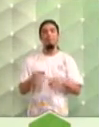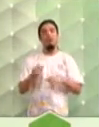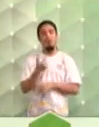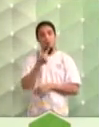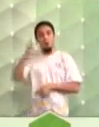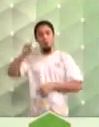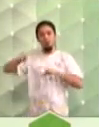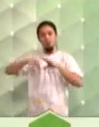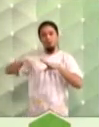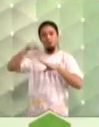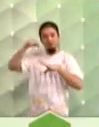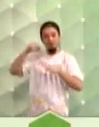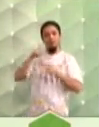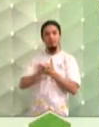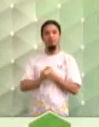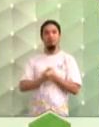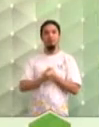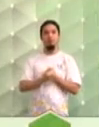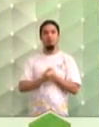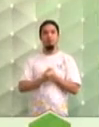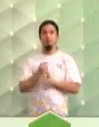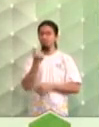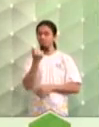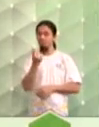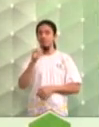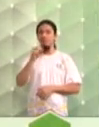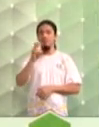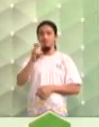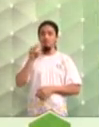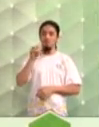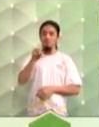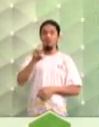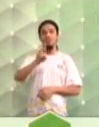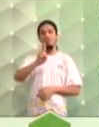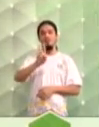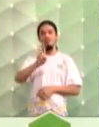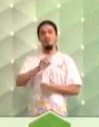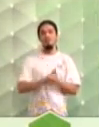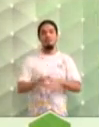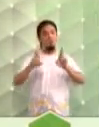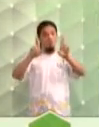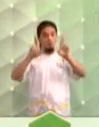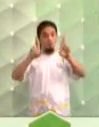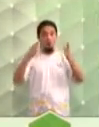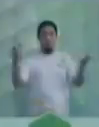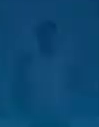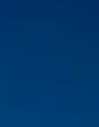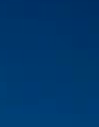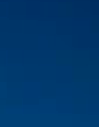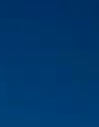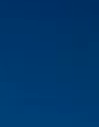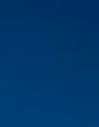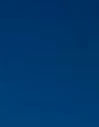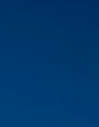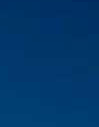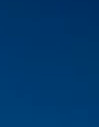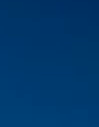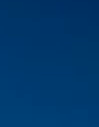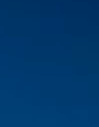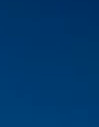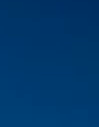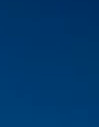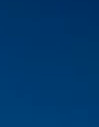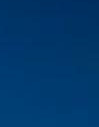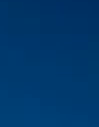valor de R$5.000. Cruzem os dedos, tudo certo aí, né, Clodoaldo? Vamos lá, Augusto vai ler de novo o nome do ganhador. Terceiro prêmio, é